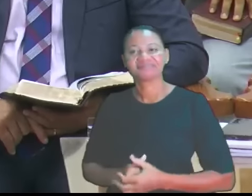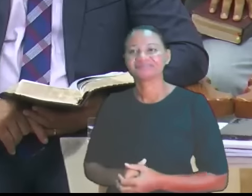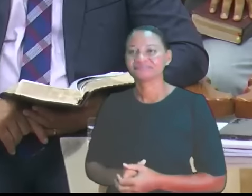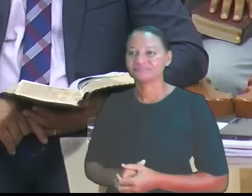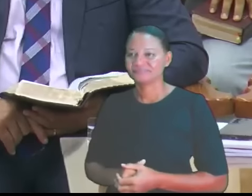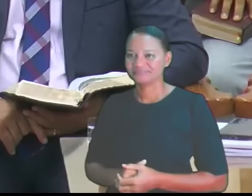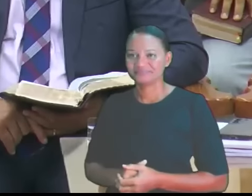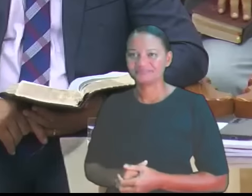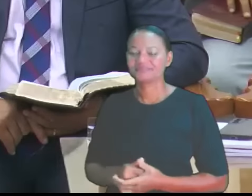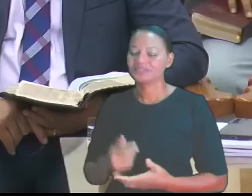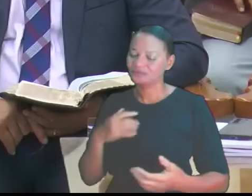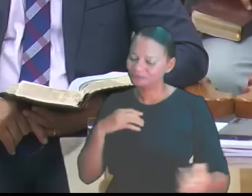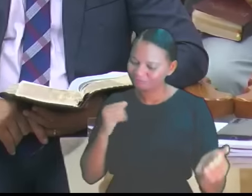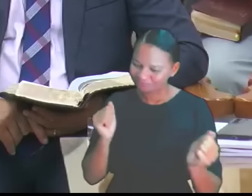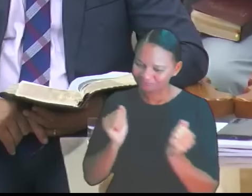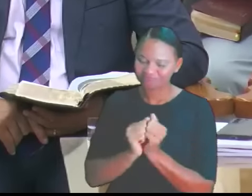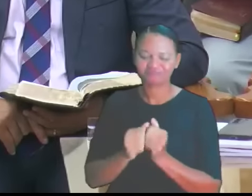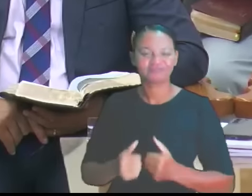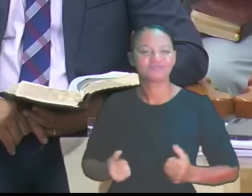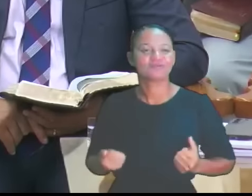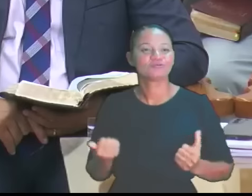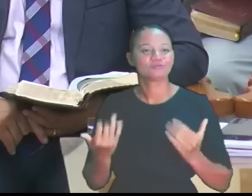Profecia de eu sou contigo, todo mundo entrega.